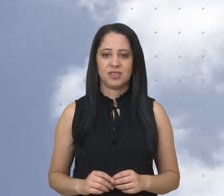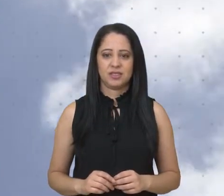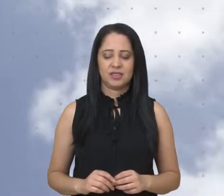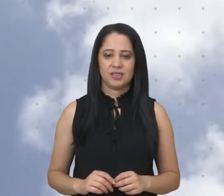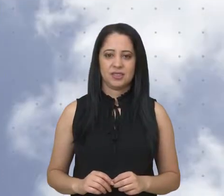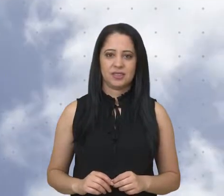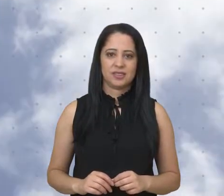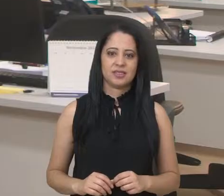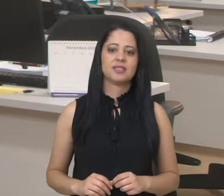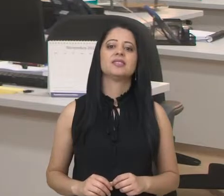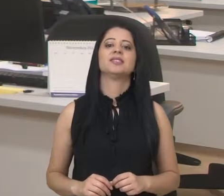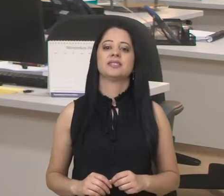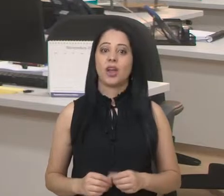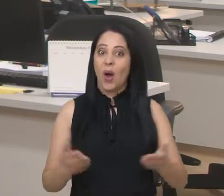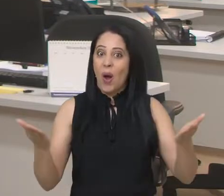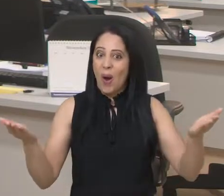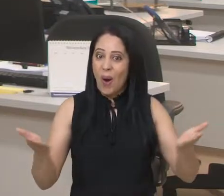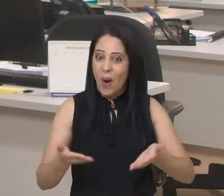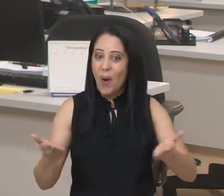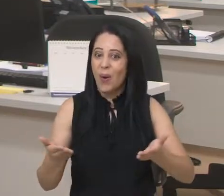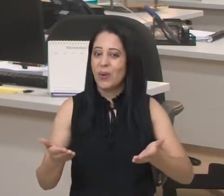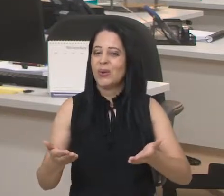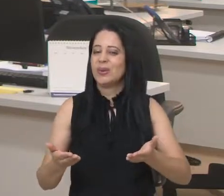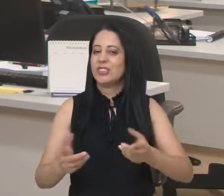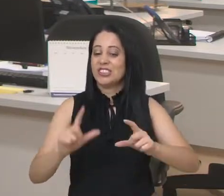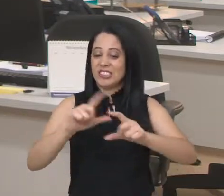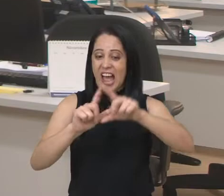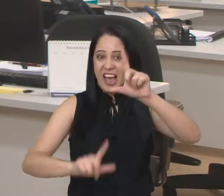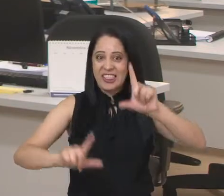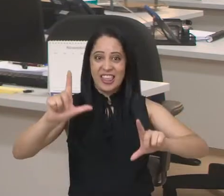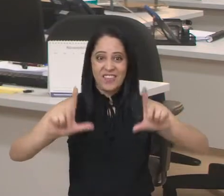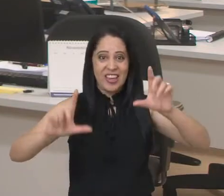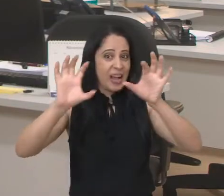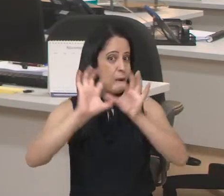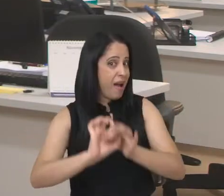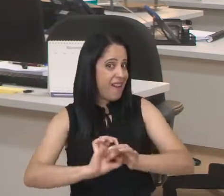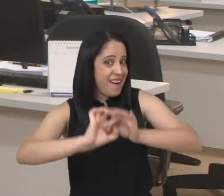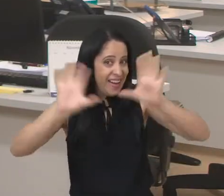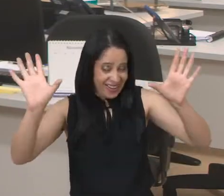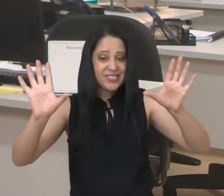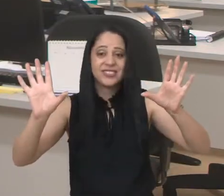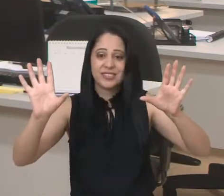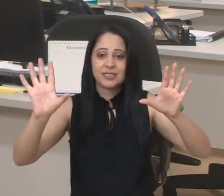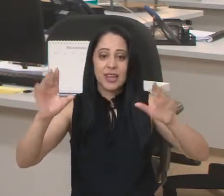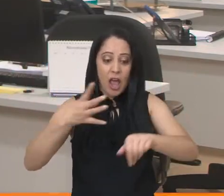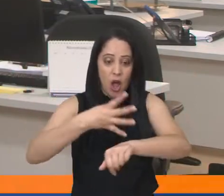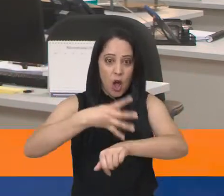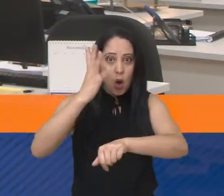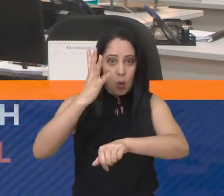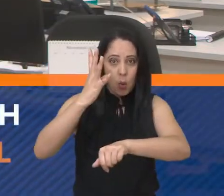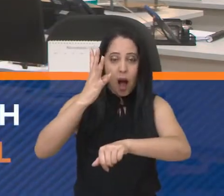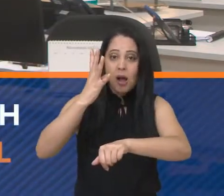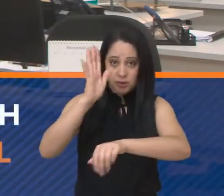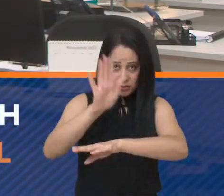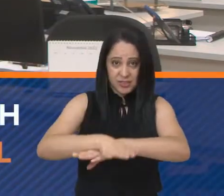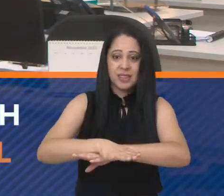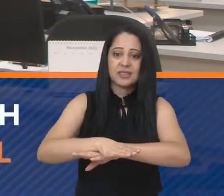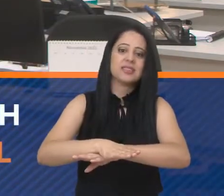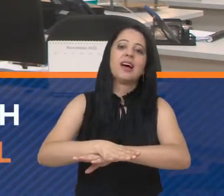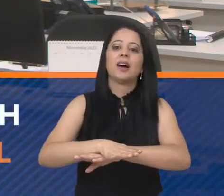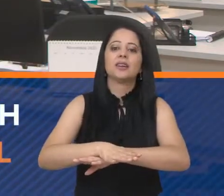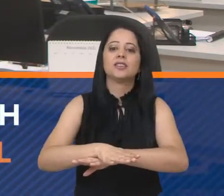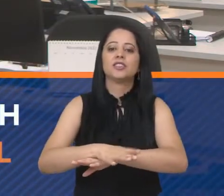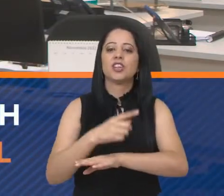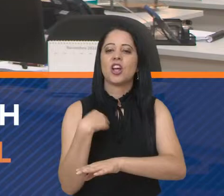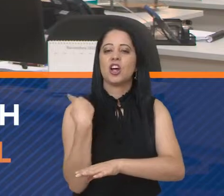20. E é hoje, pessoal. É hoje que a TV Câmara vai para a TV aberta. A partir das 4 horas da